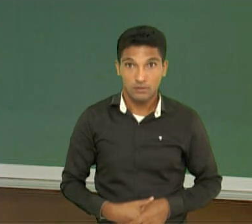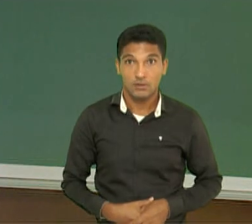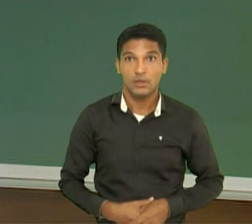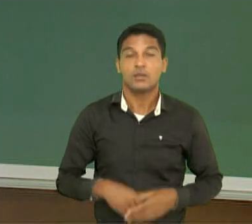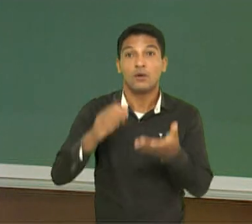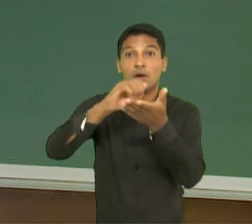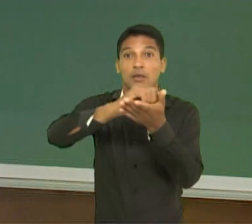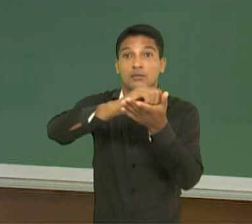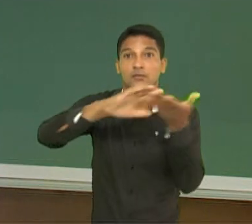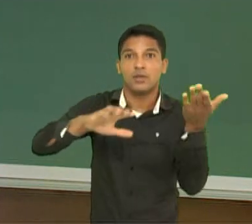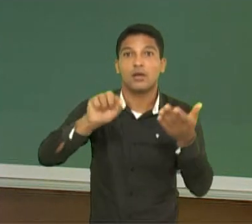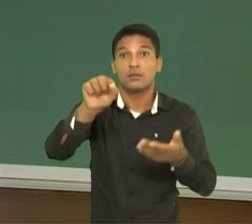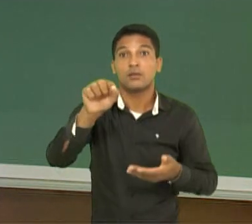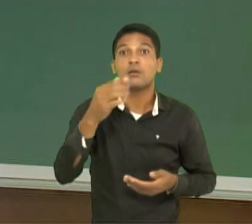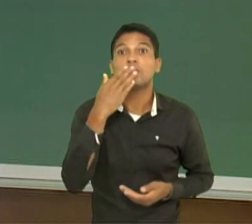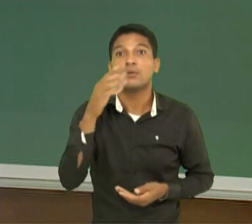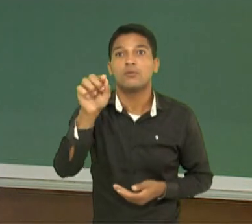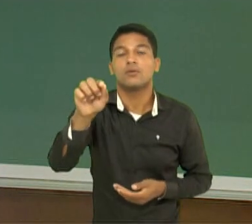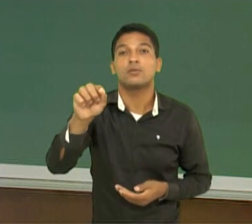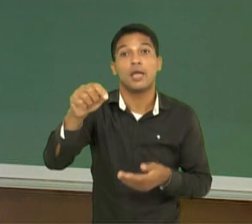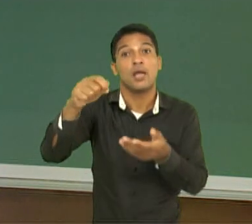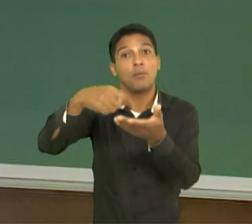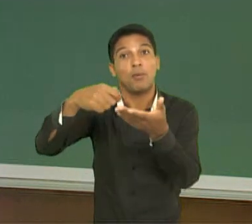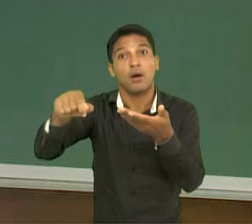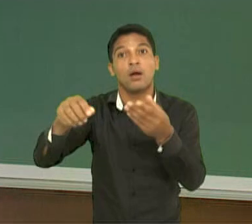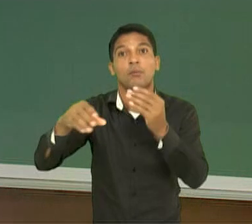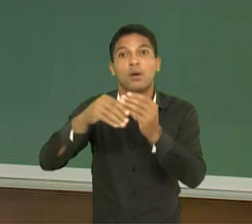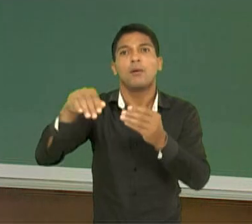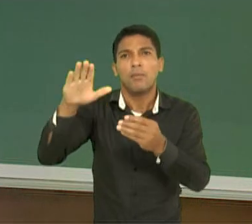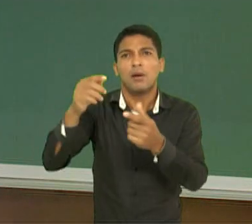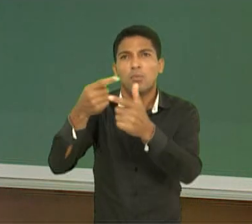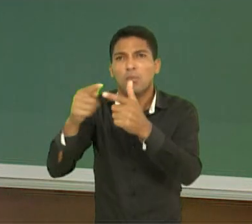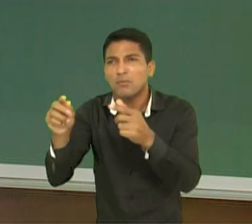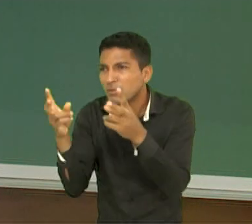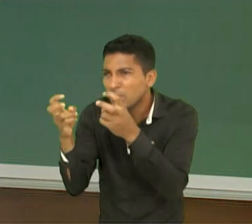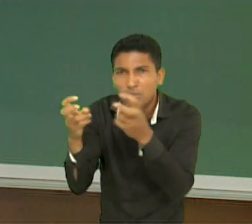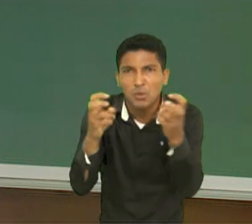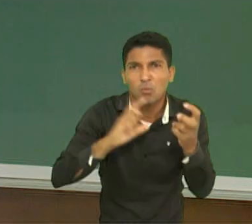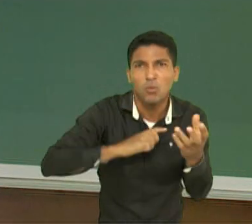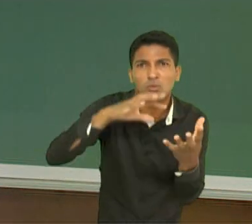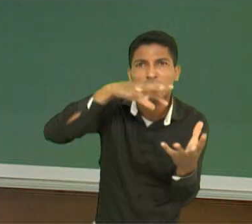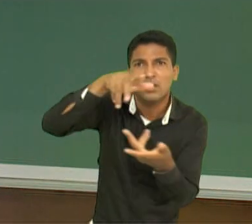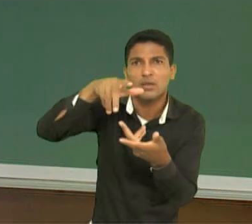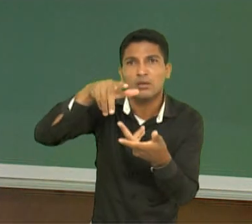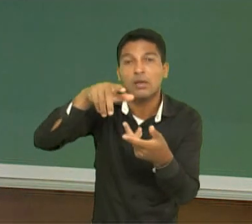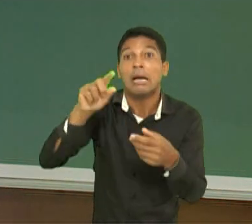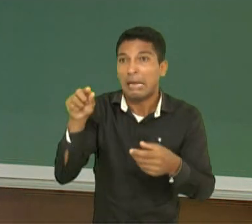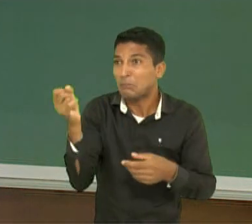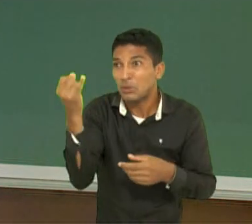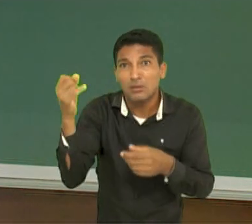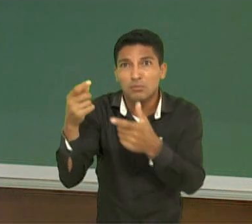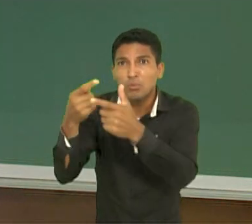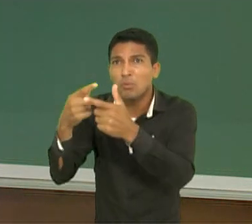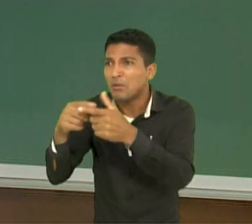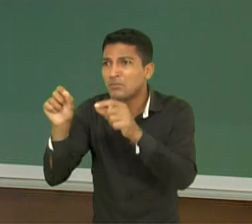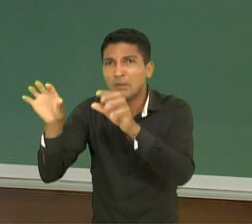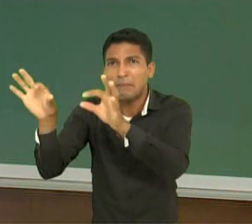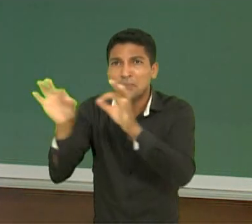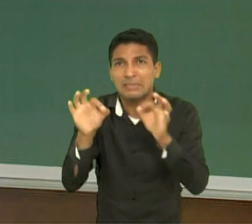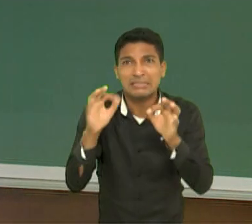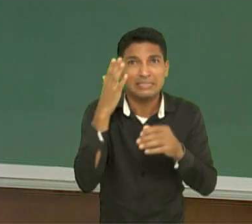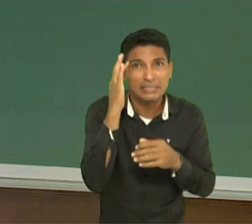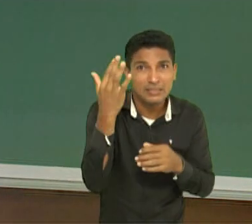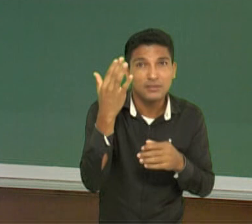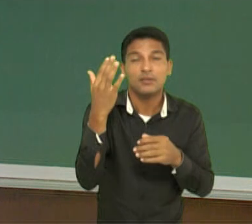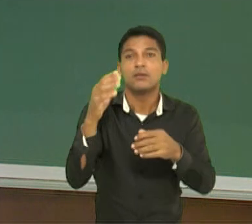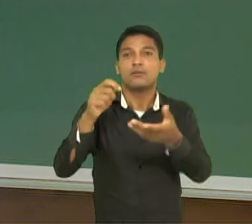Nesse exercício, eu pedi para você citar alguns problemas que você considera importante. Aqui alguns exemplos do que nós não falamos na aula de